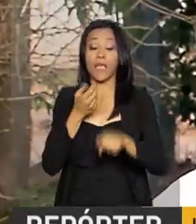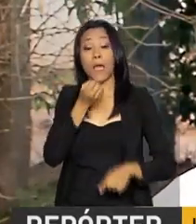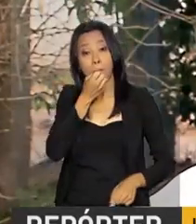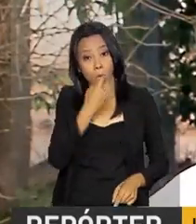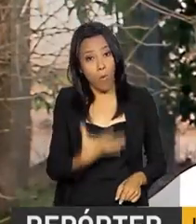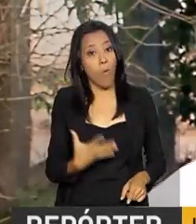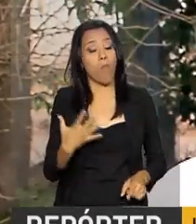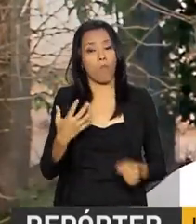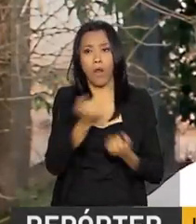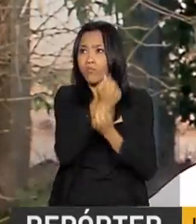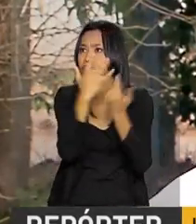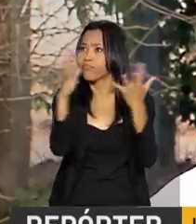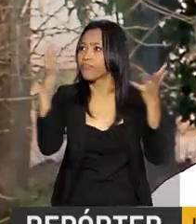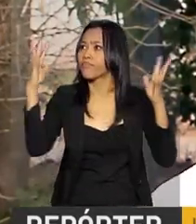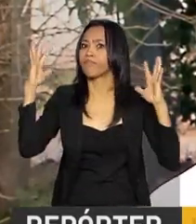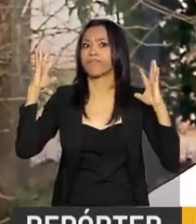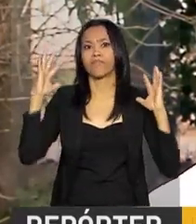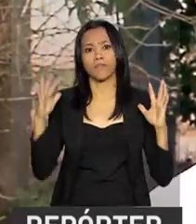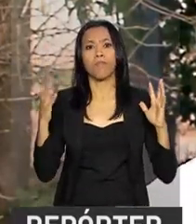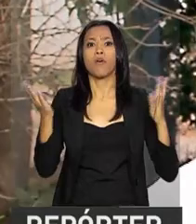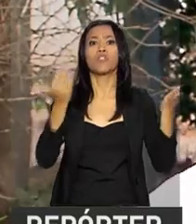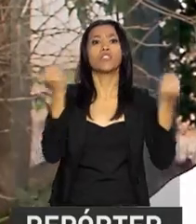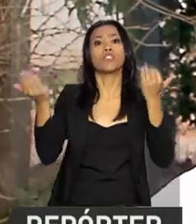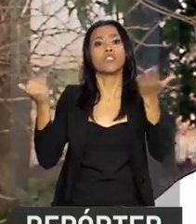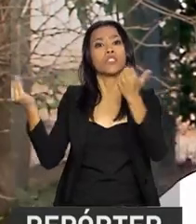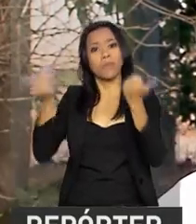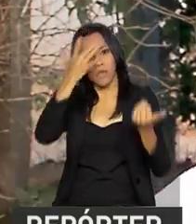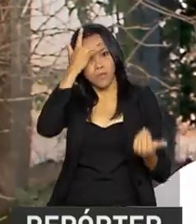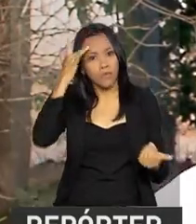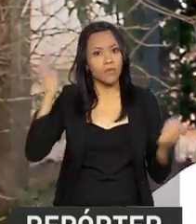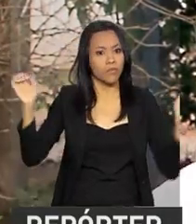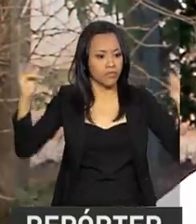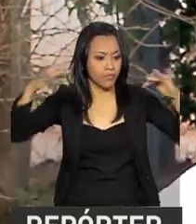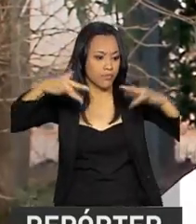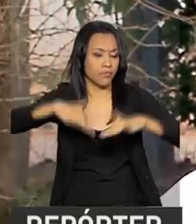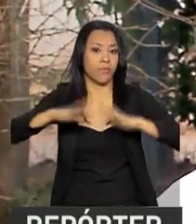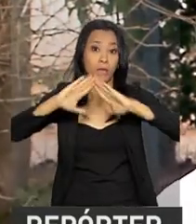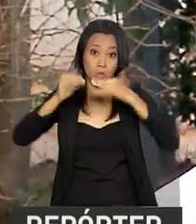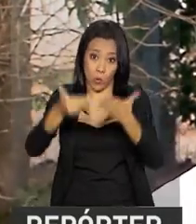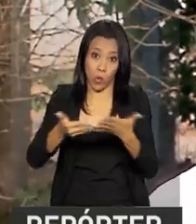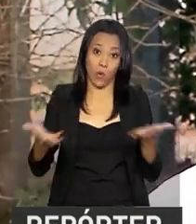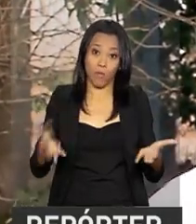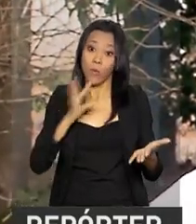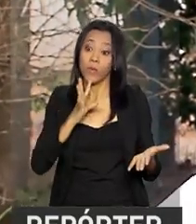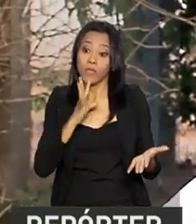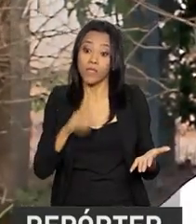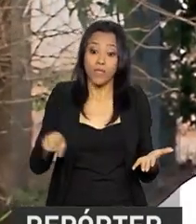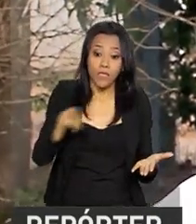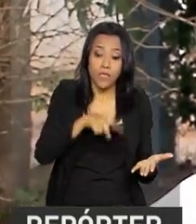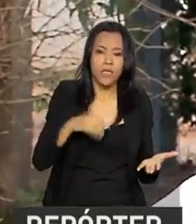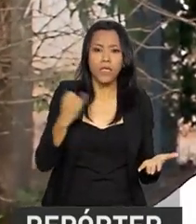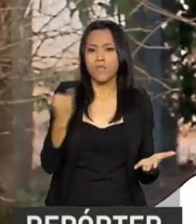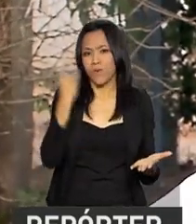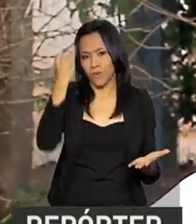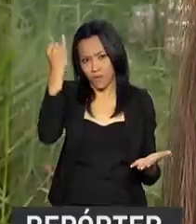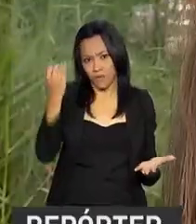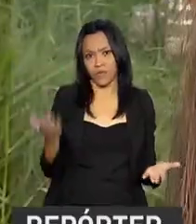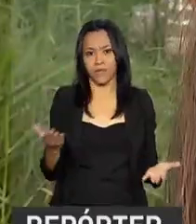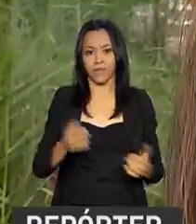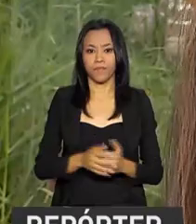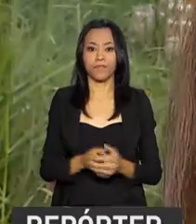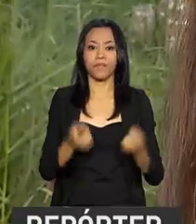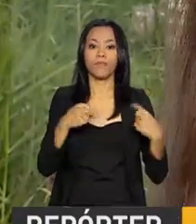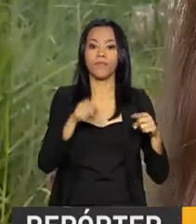gente pode envolver a comunidade, envolver todo mundo, para que todo mundo possa conhecer como é importante a natureza para a gente.